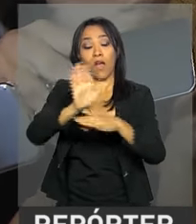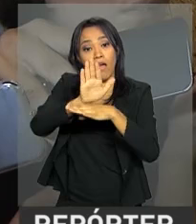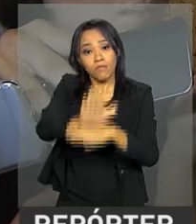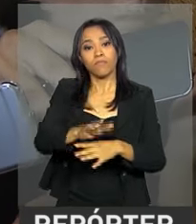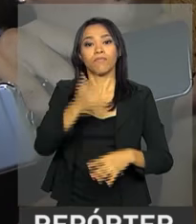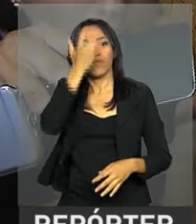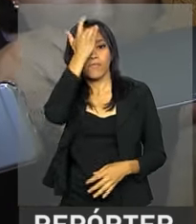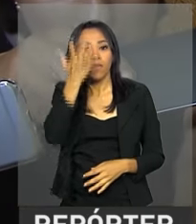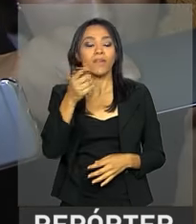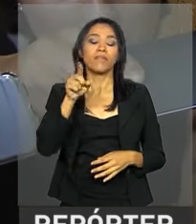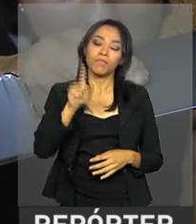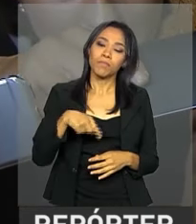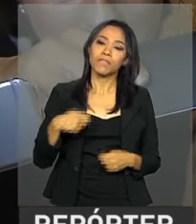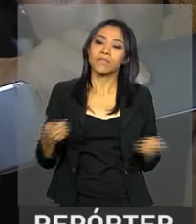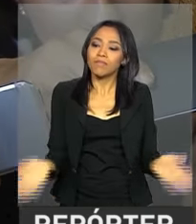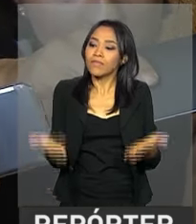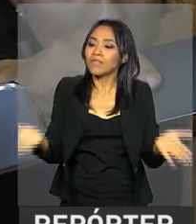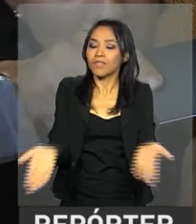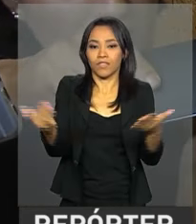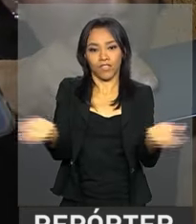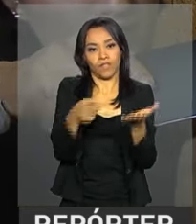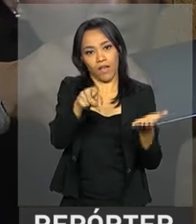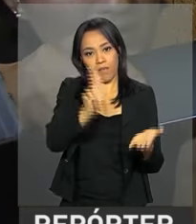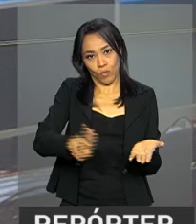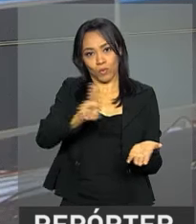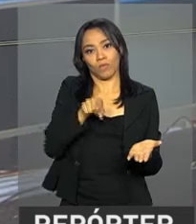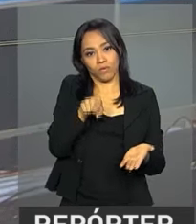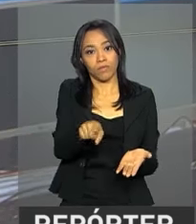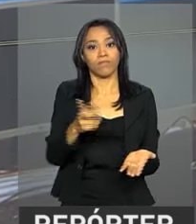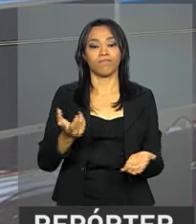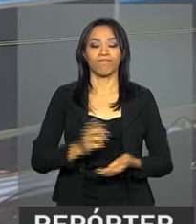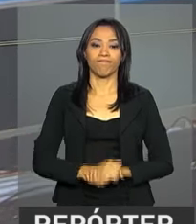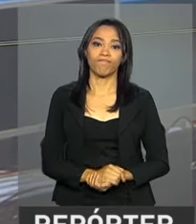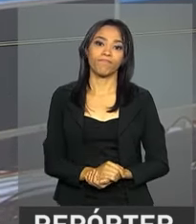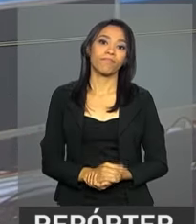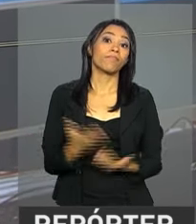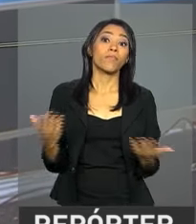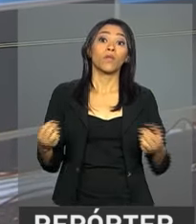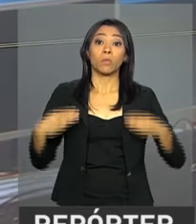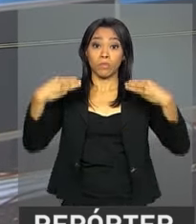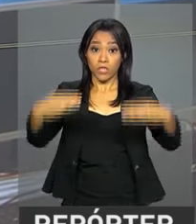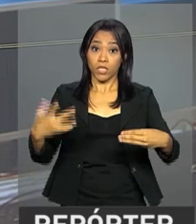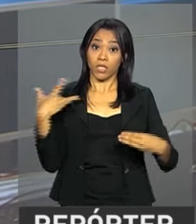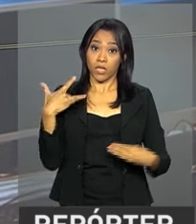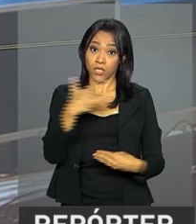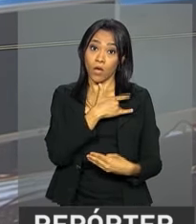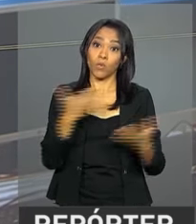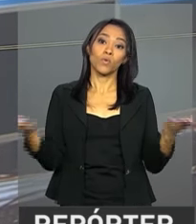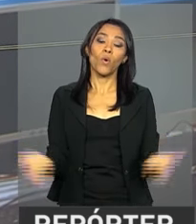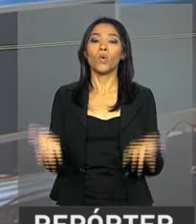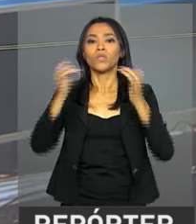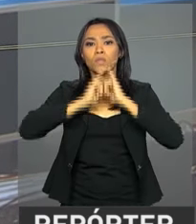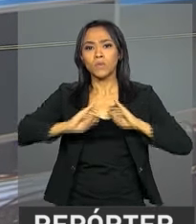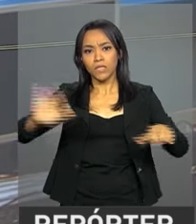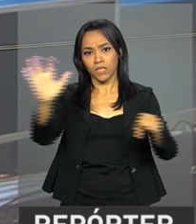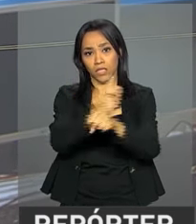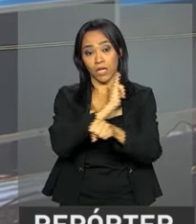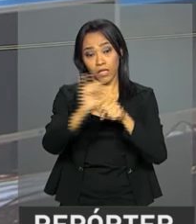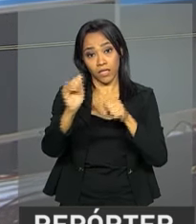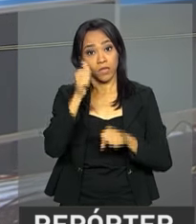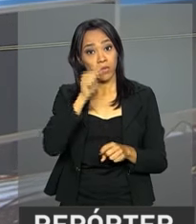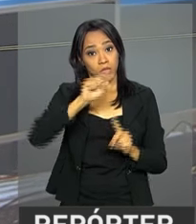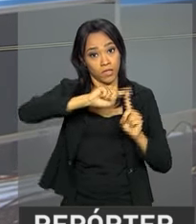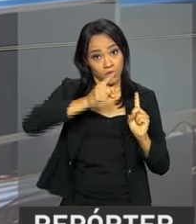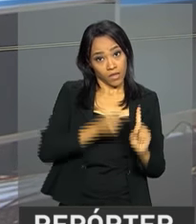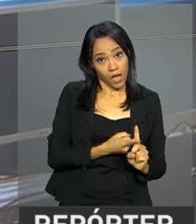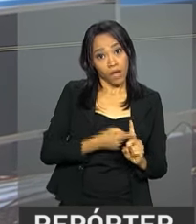a gente precisa incentivar as fontes de financiamento o Ministério da Saúde anuncia hoje medidas para gestantes